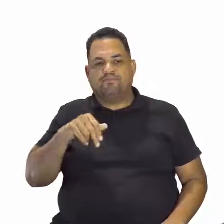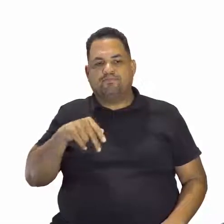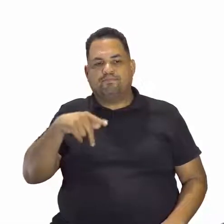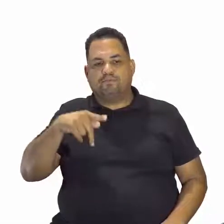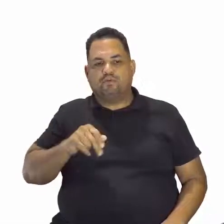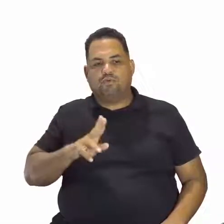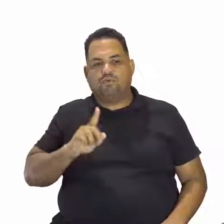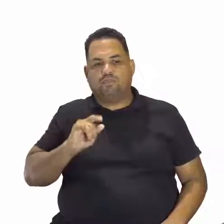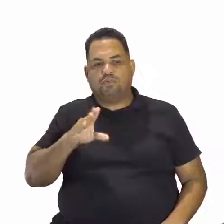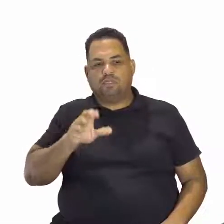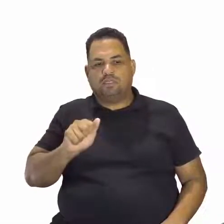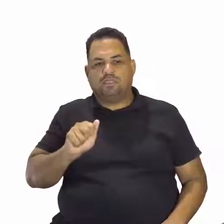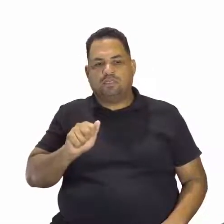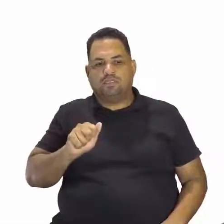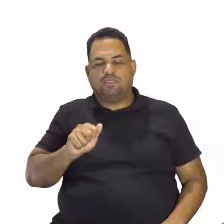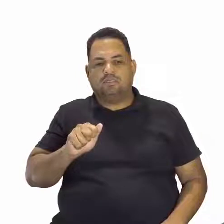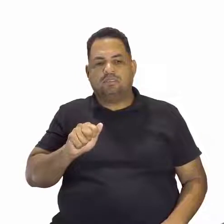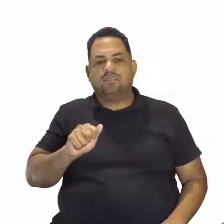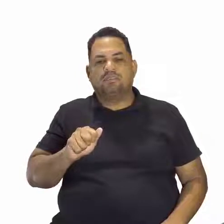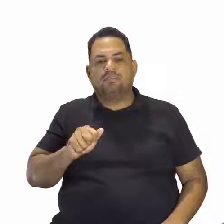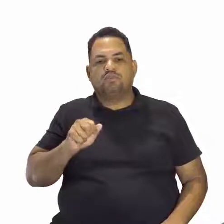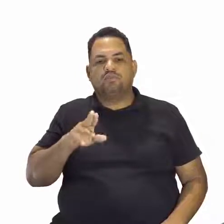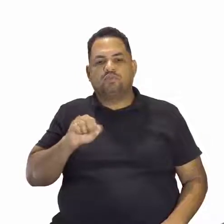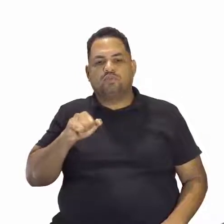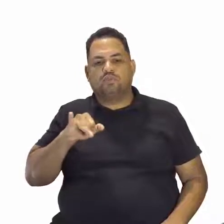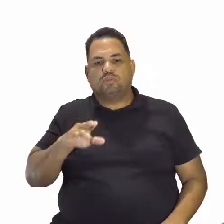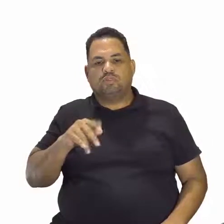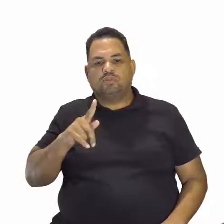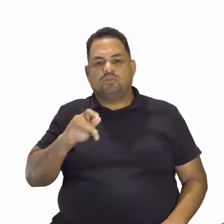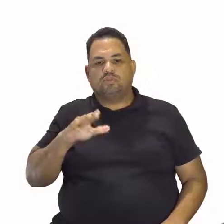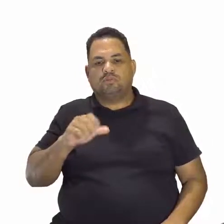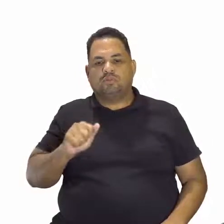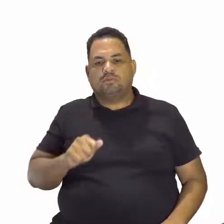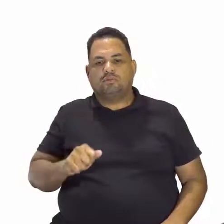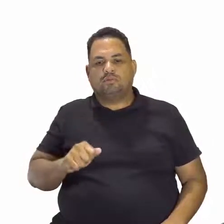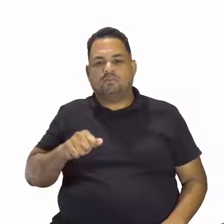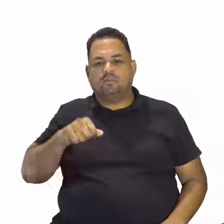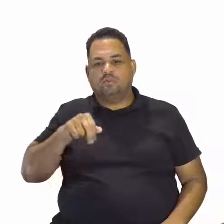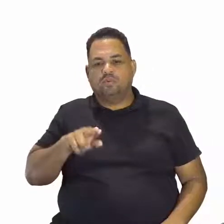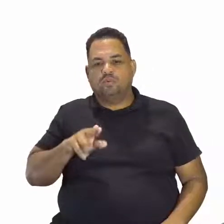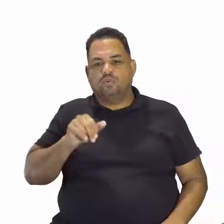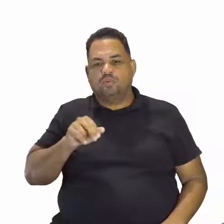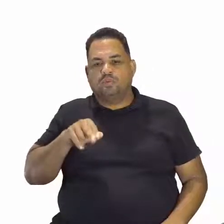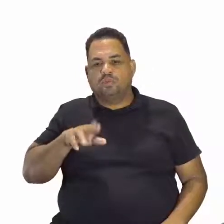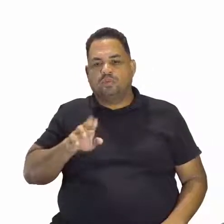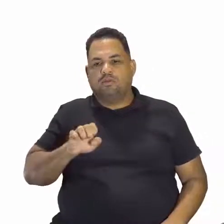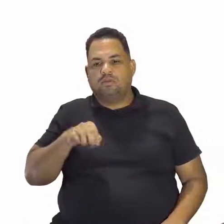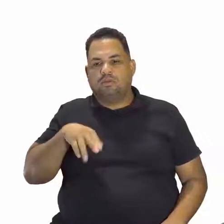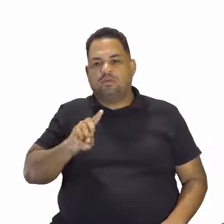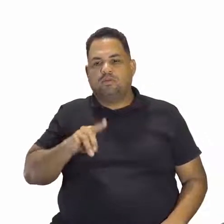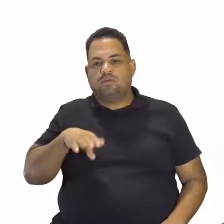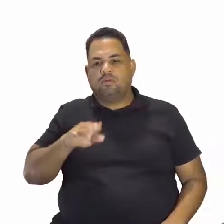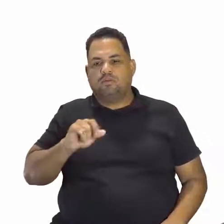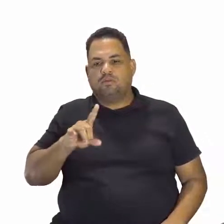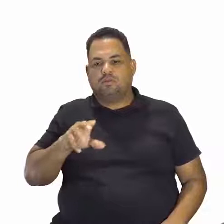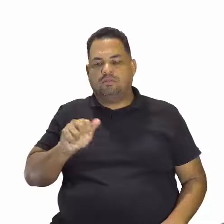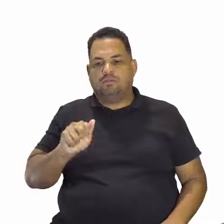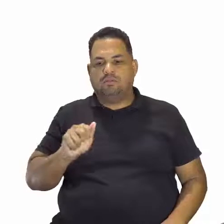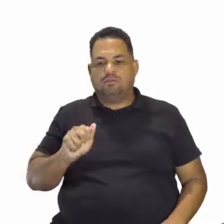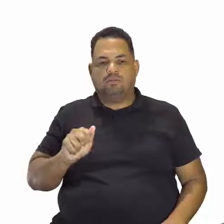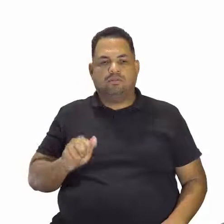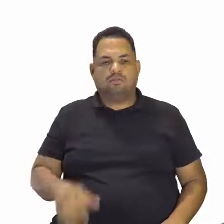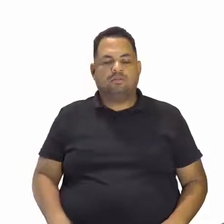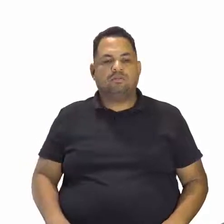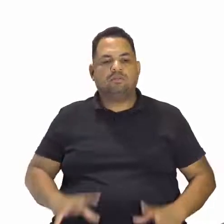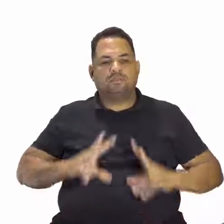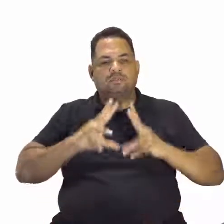Puruborá, Sacurapiá, Suruí, Tupiauí, Urueuauau, né? No total, as terras indígenas